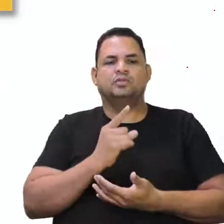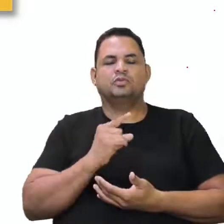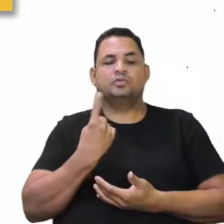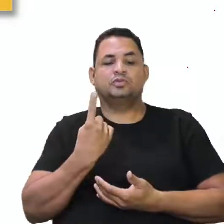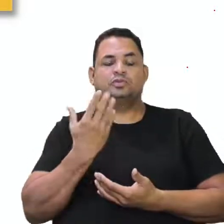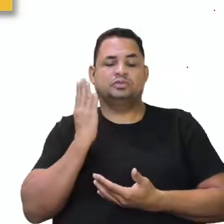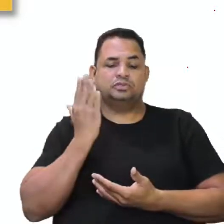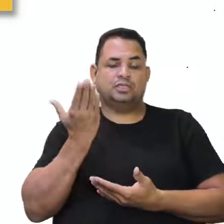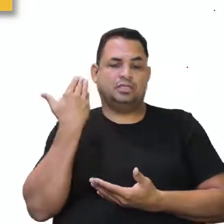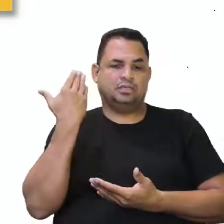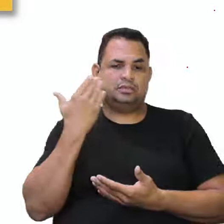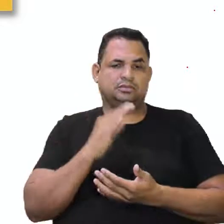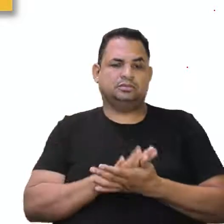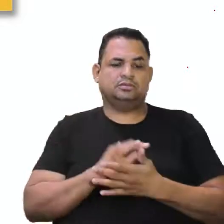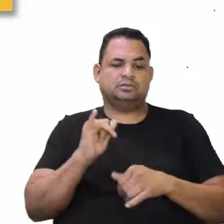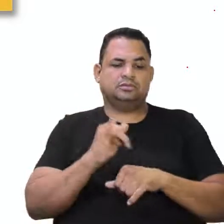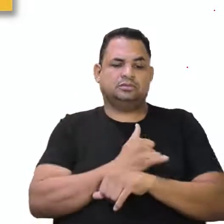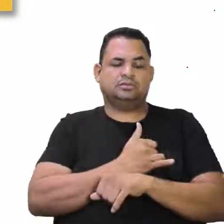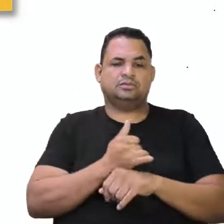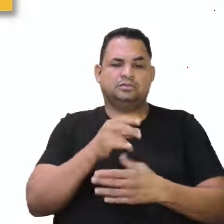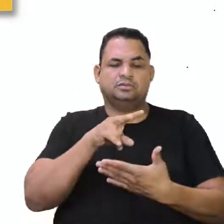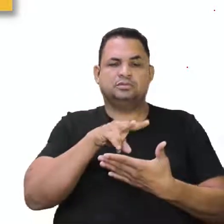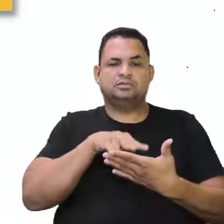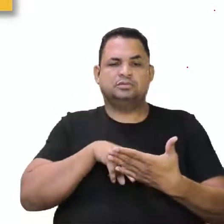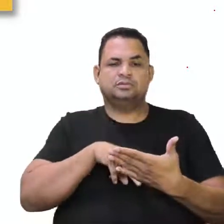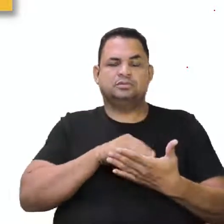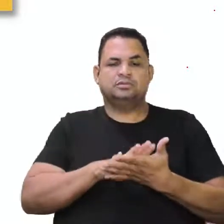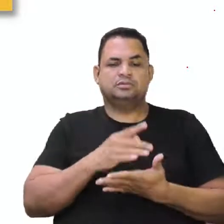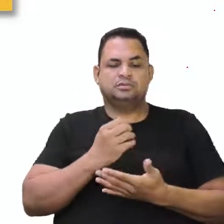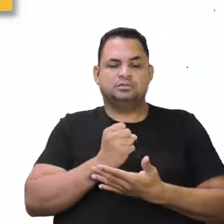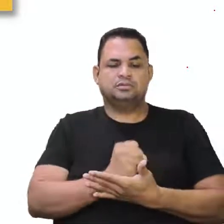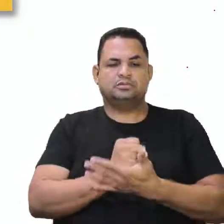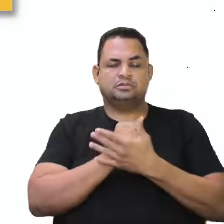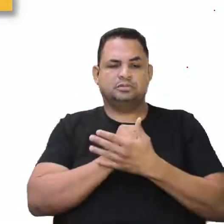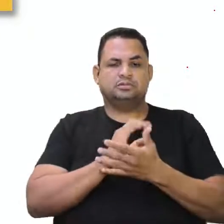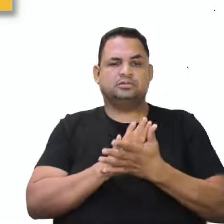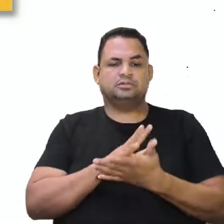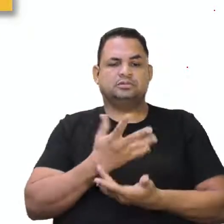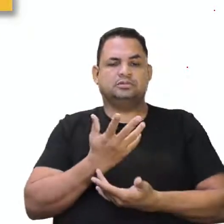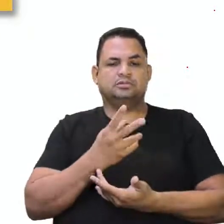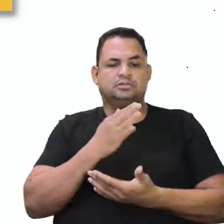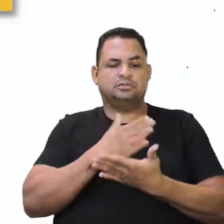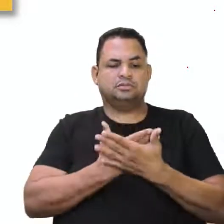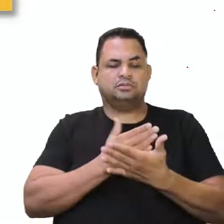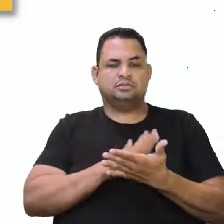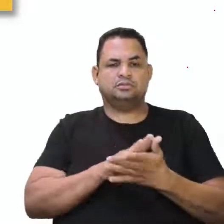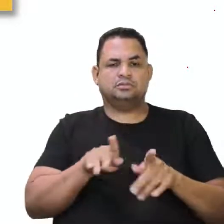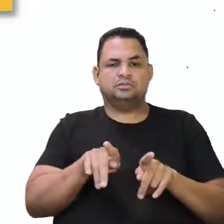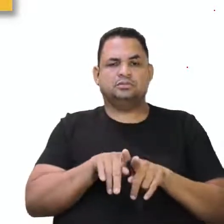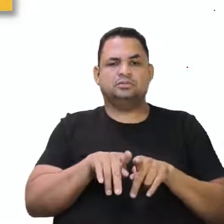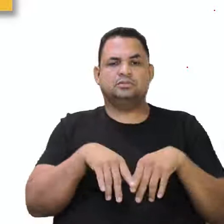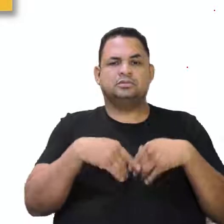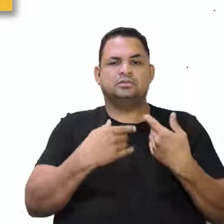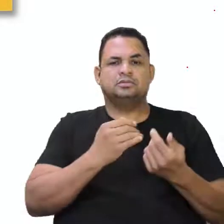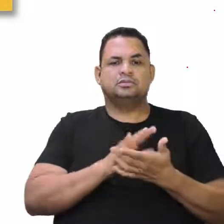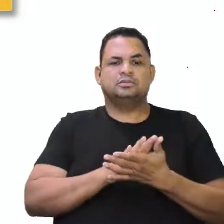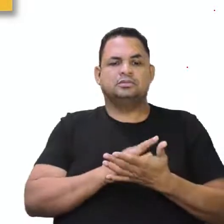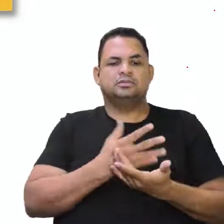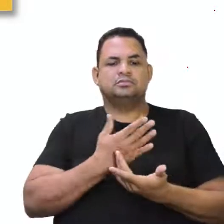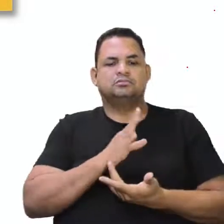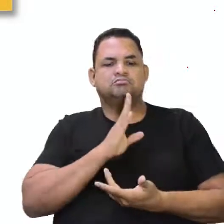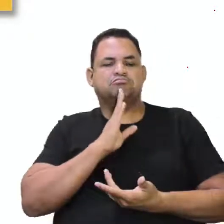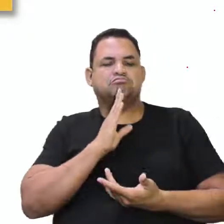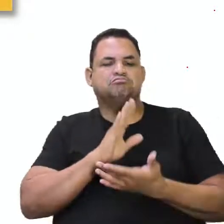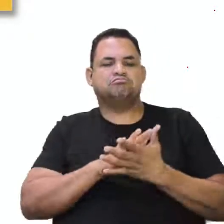1.1. Essas estratégias de leitura vão ajudar você a interpretar o texto também. Além de você reconhecer o